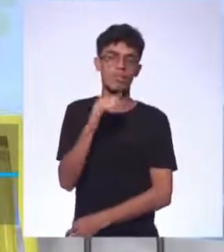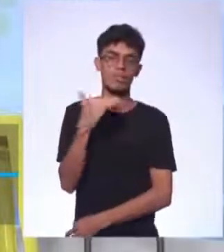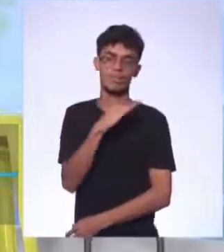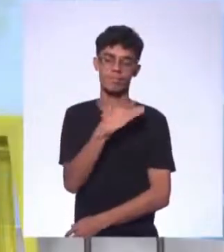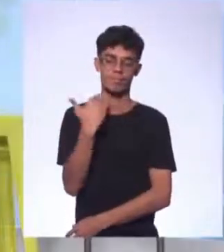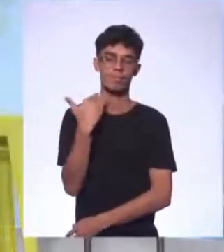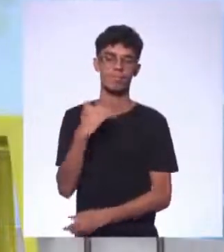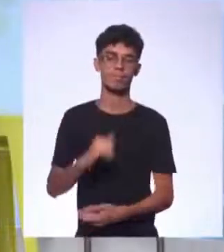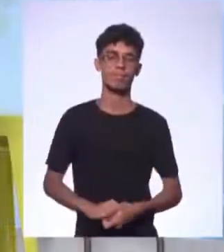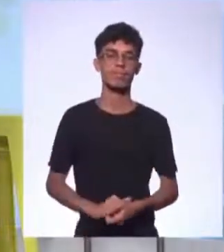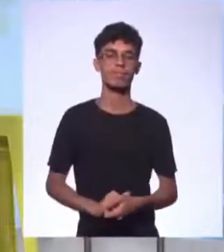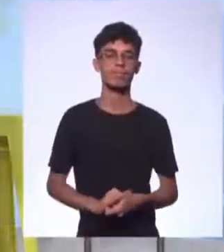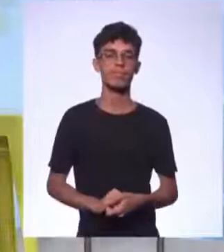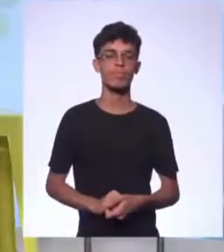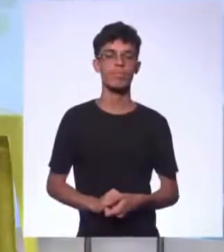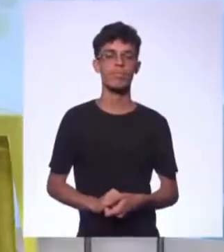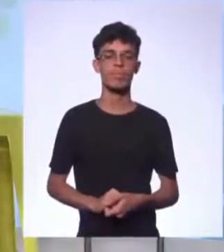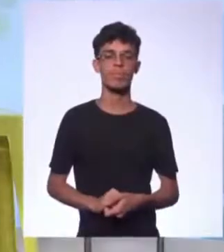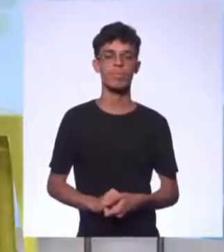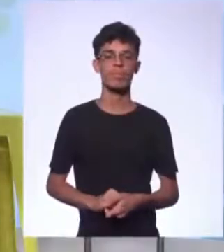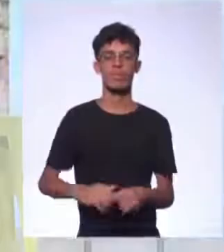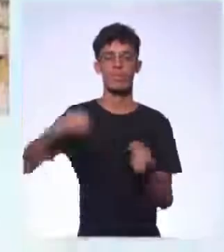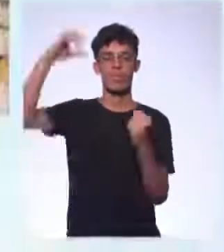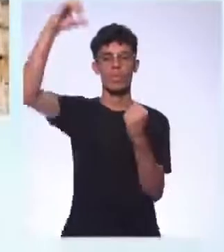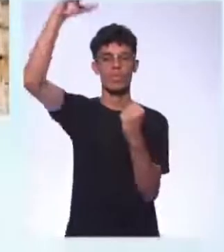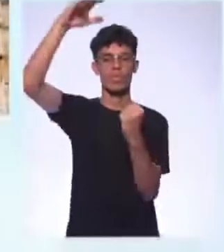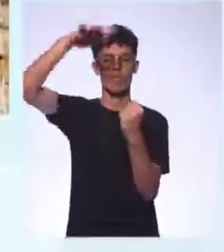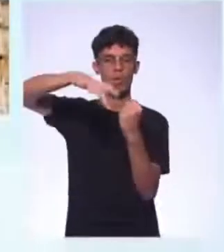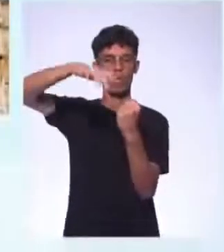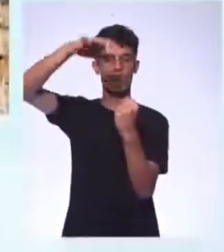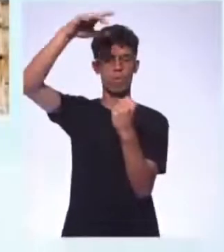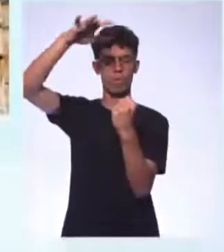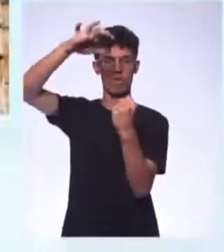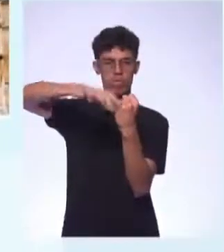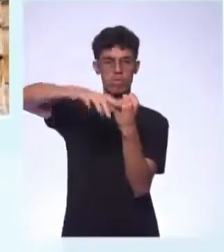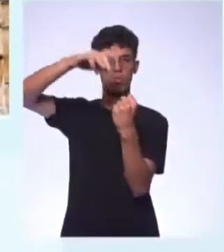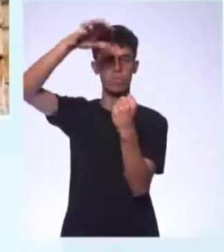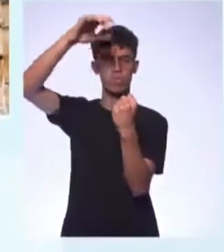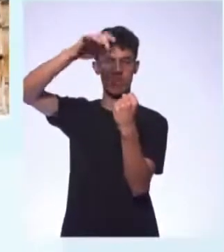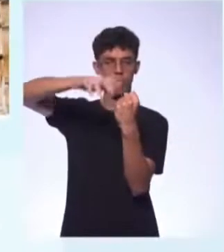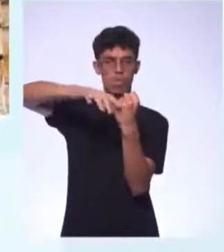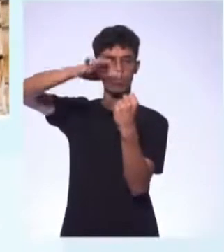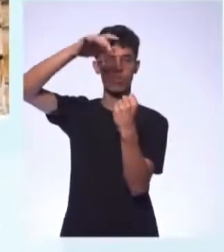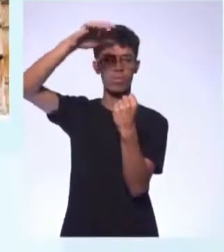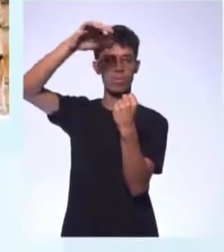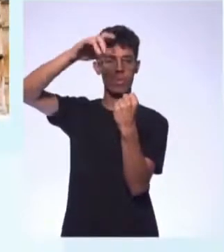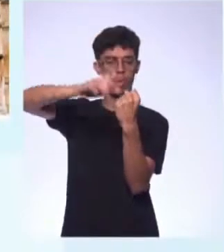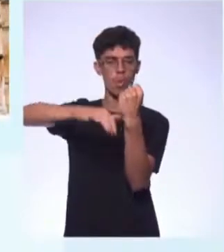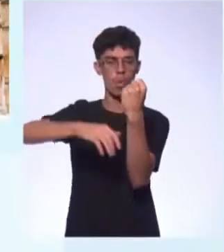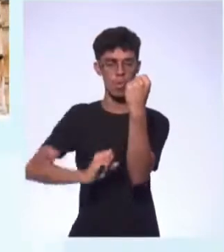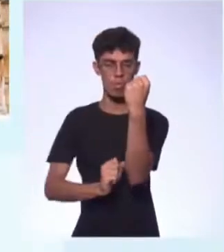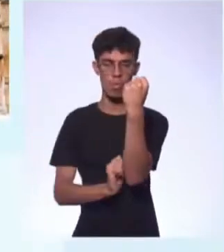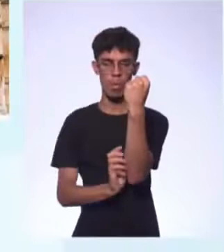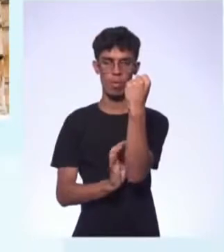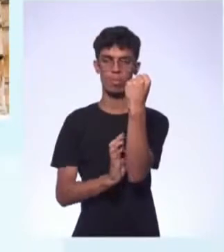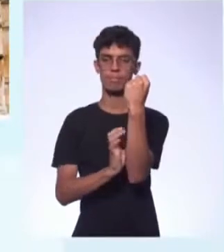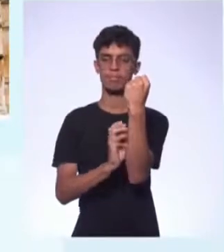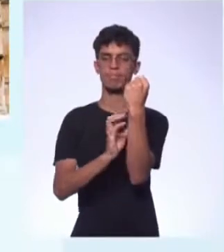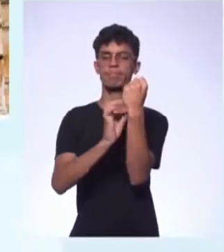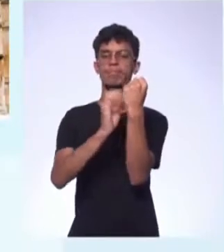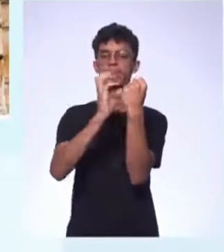E aí nós temos a chuva ácida, né? É um fenômeno atmosférico que resulta da